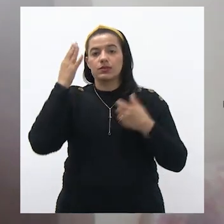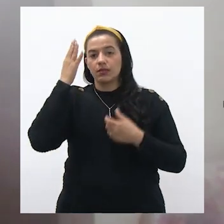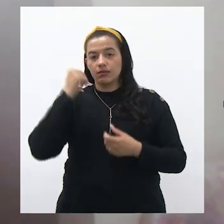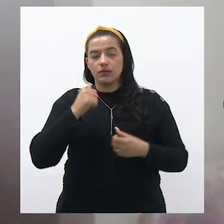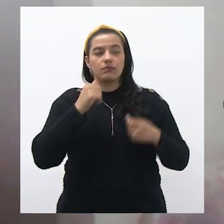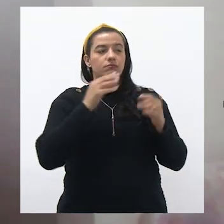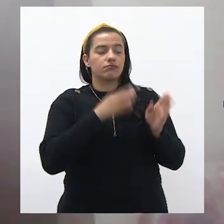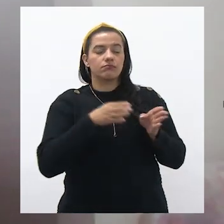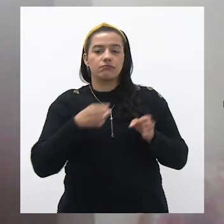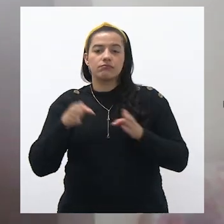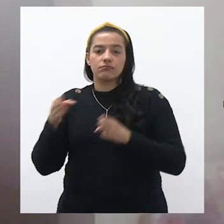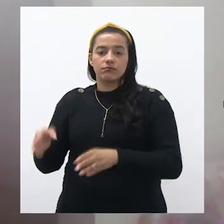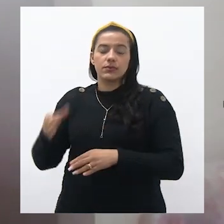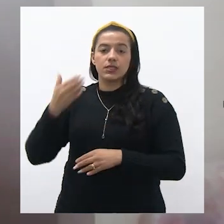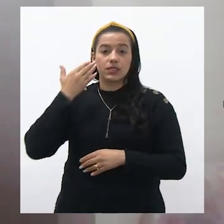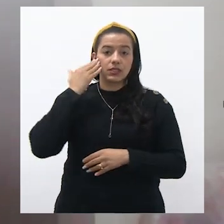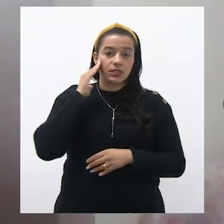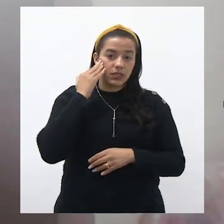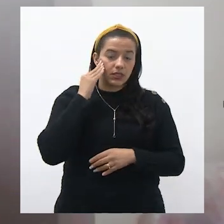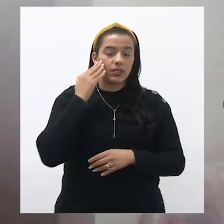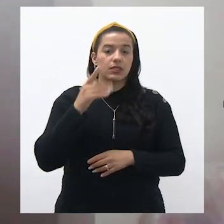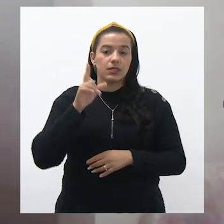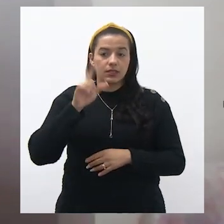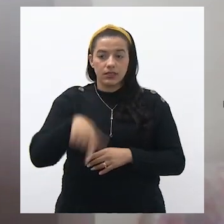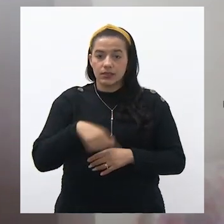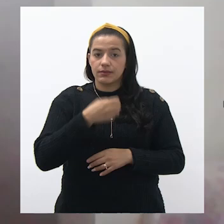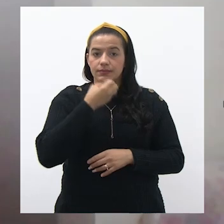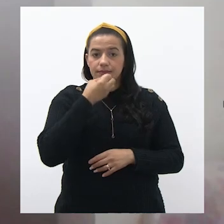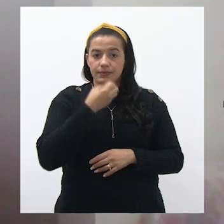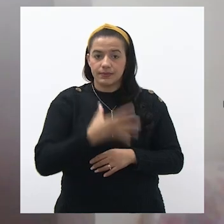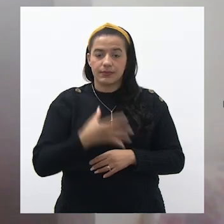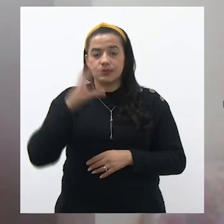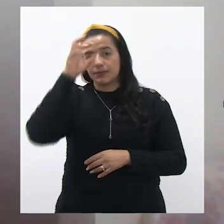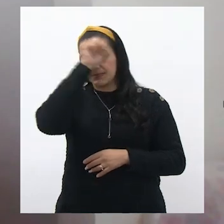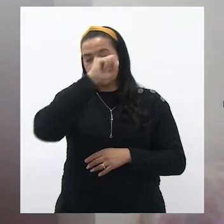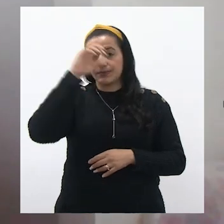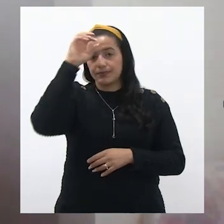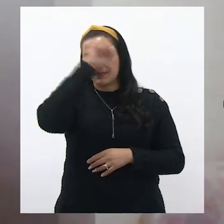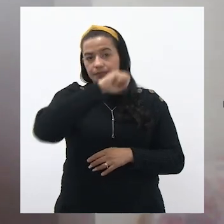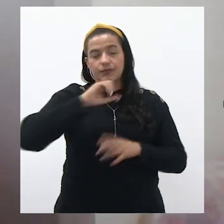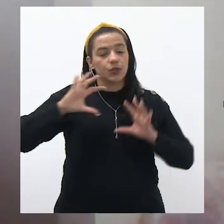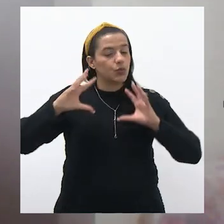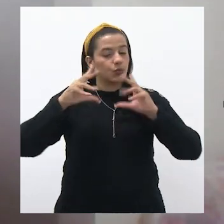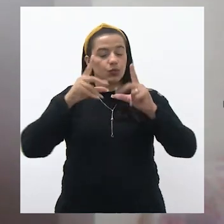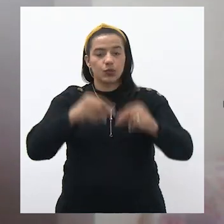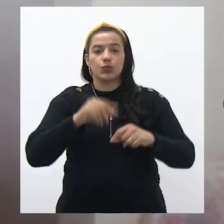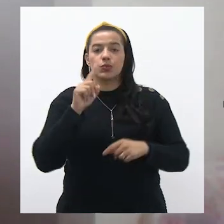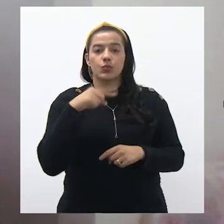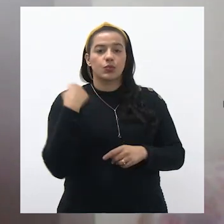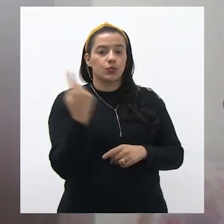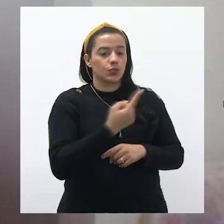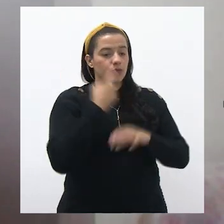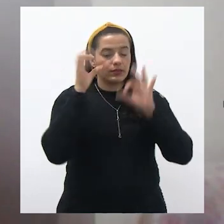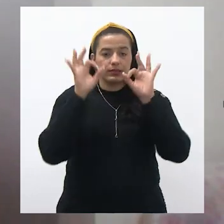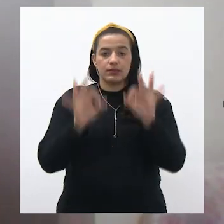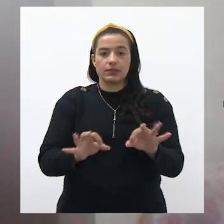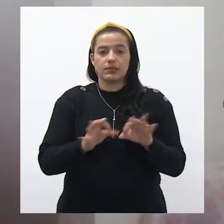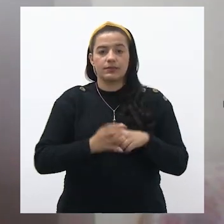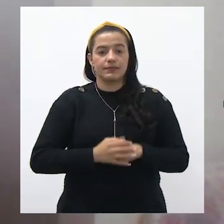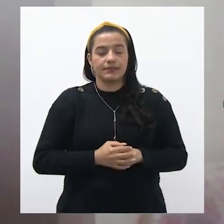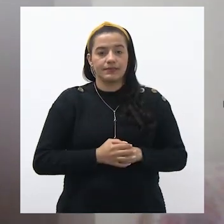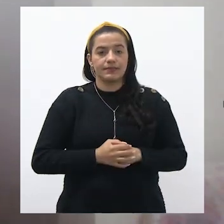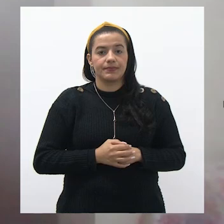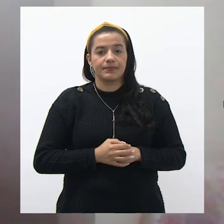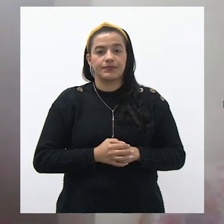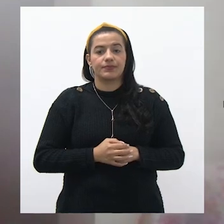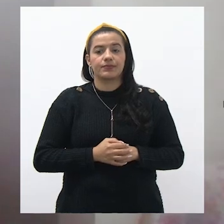e tentar entender tudo isso, tem sido um grande aprendizado para todos nós, com certeza, né? E